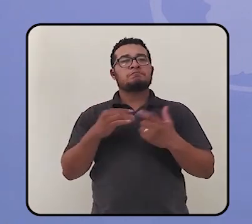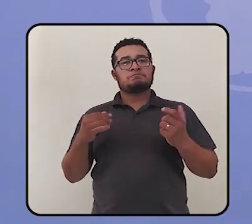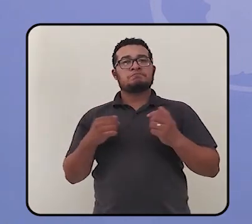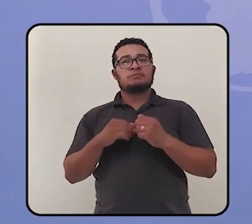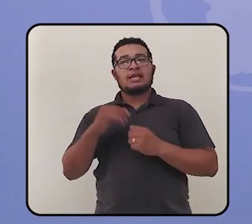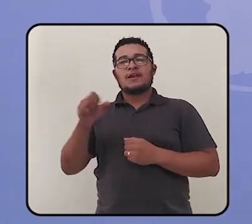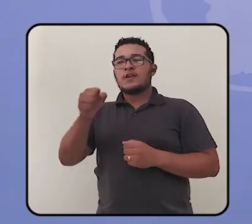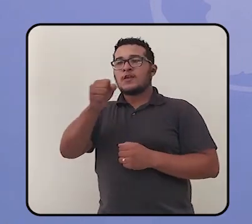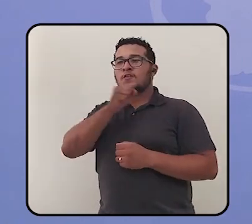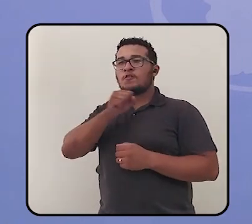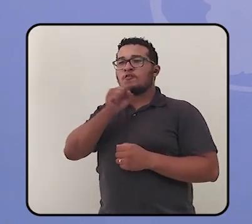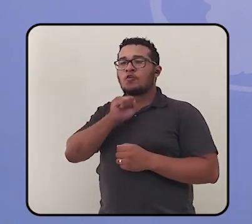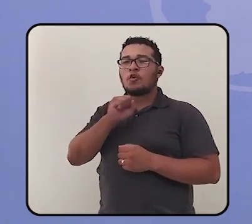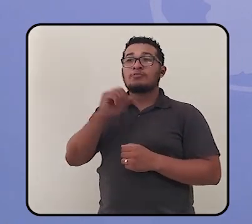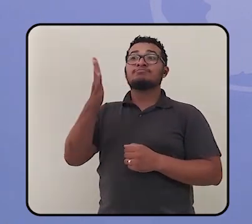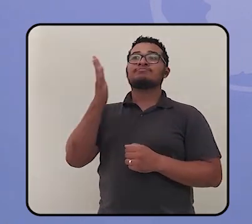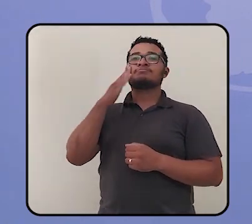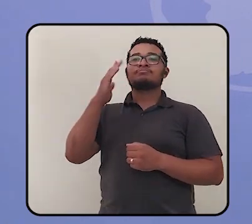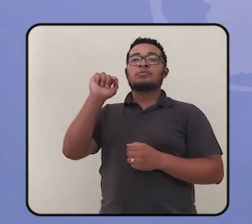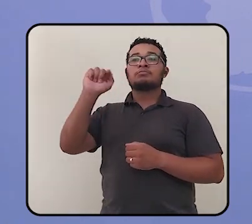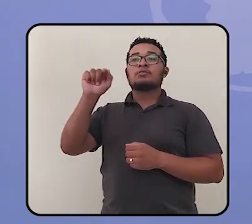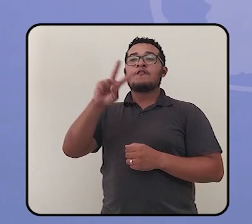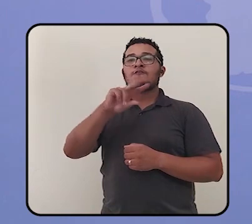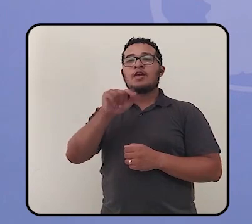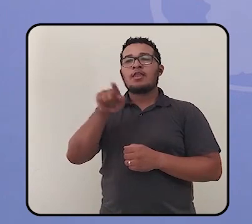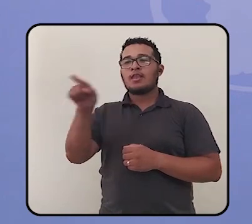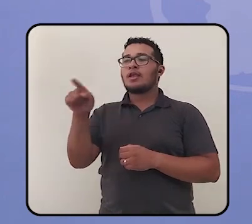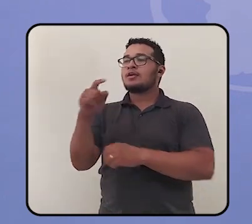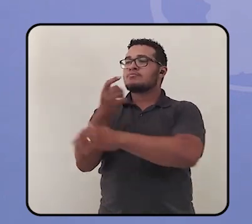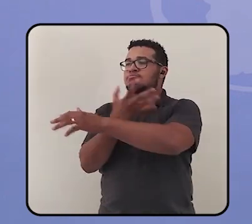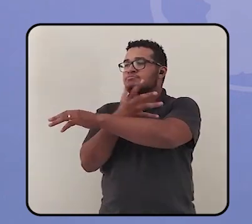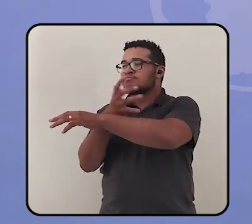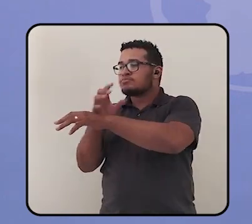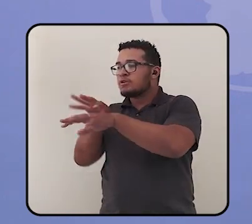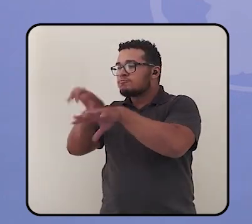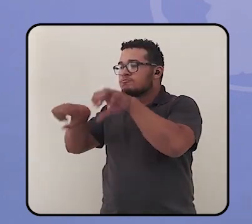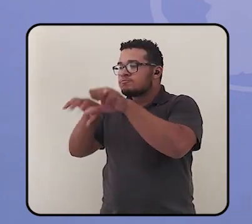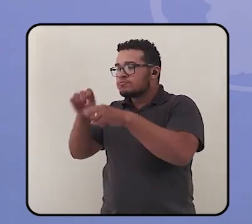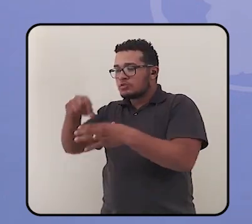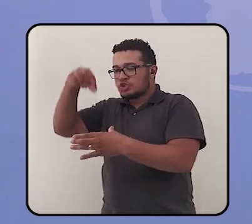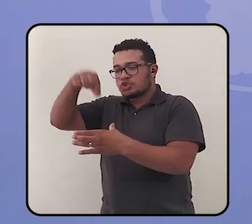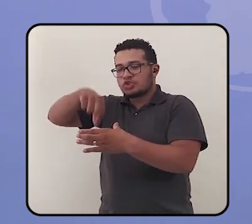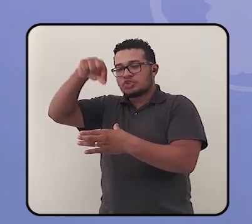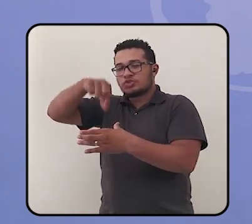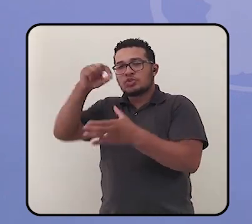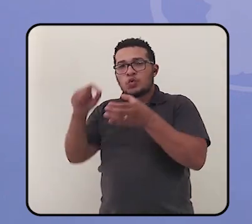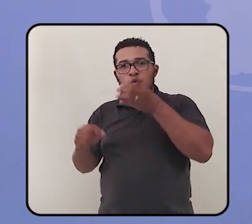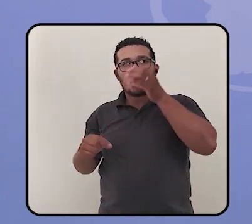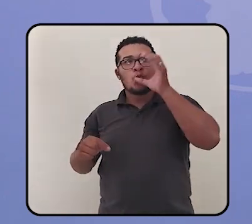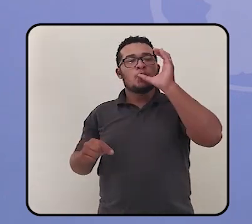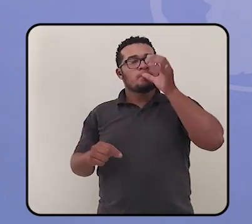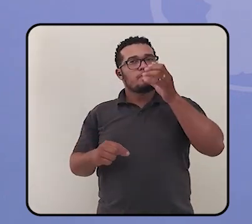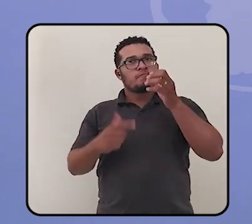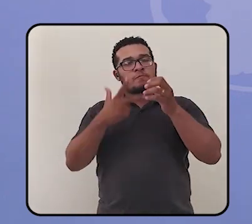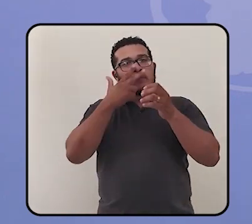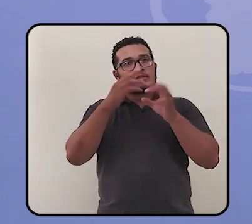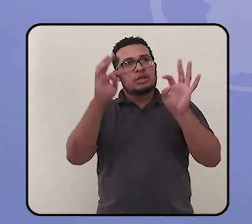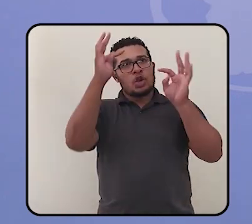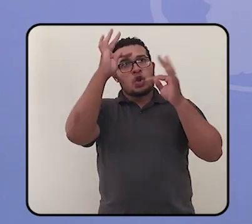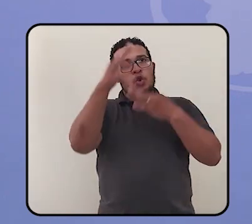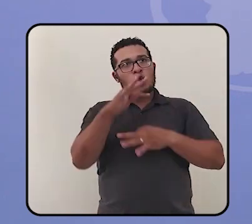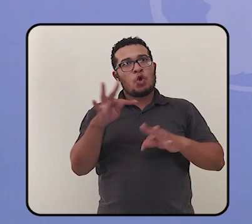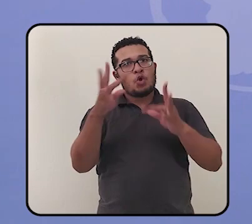gastrointestinal aí a sua avó sua mãe seu avô vai lá e faz um chá e logo depois você está curado tá